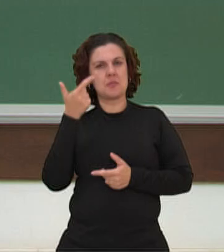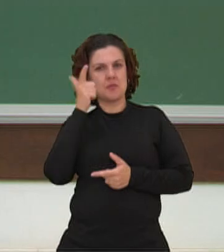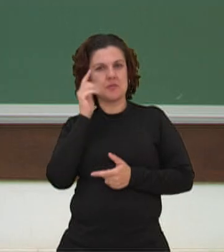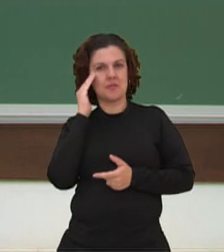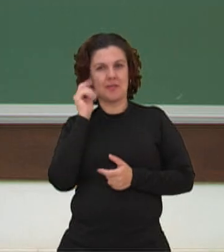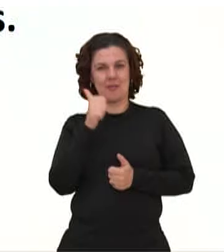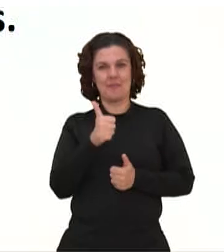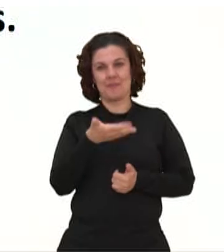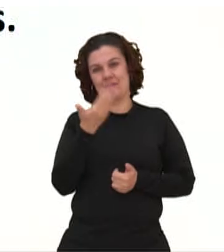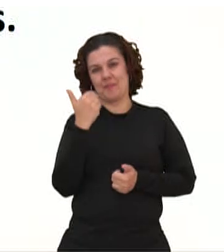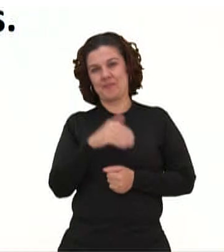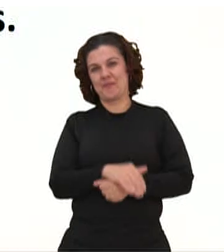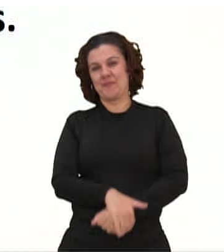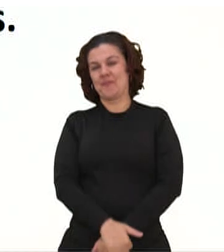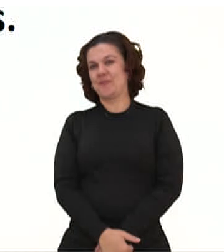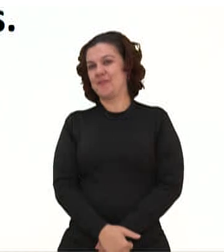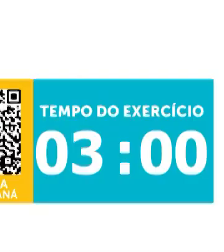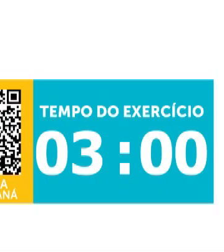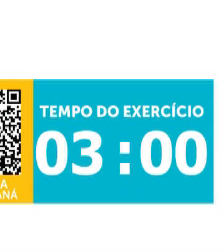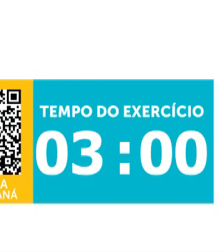conversar. Vai lá!